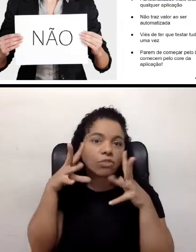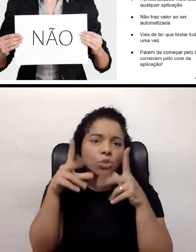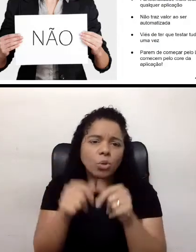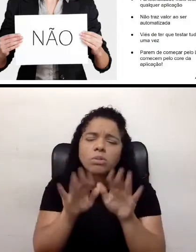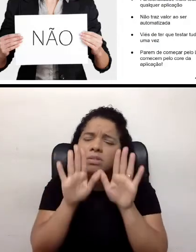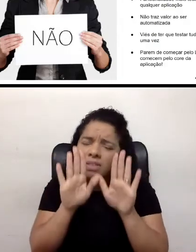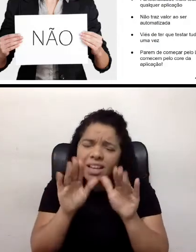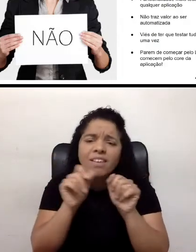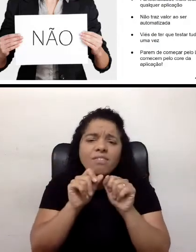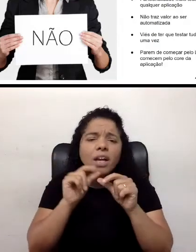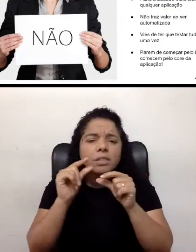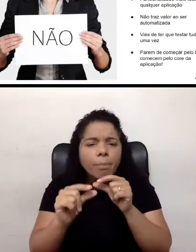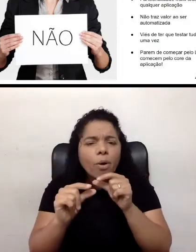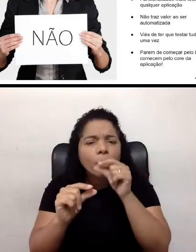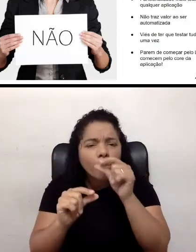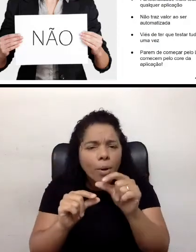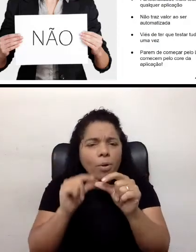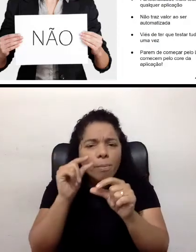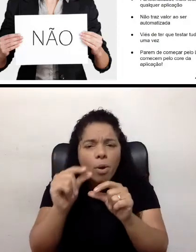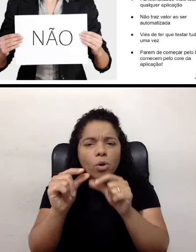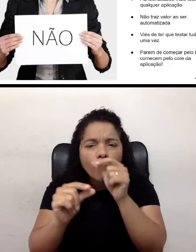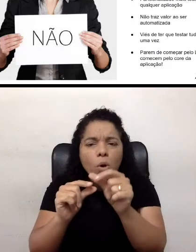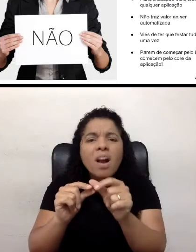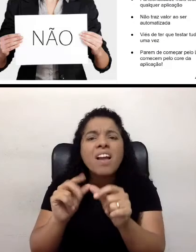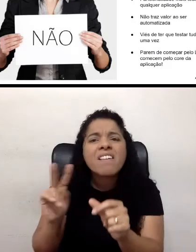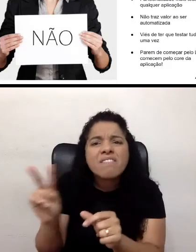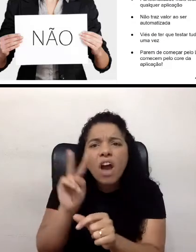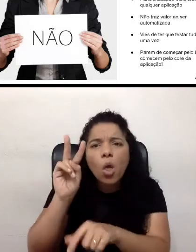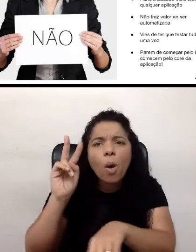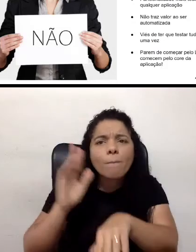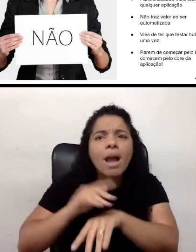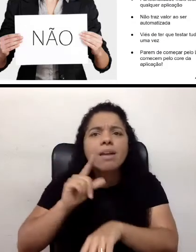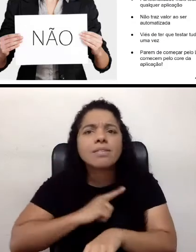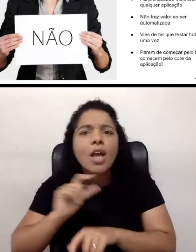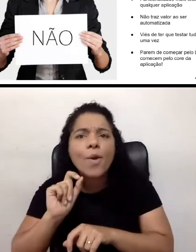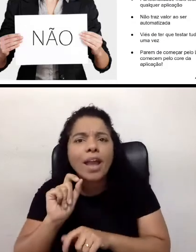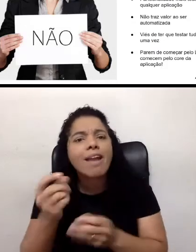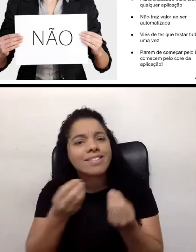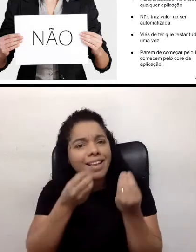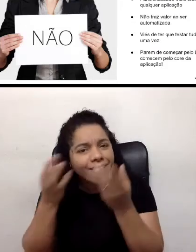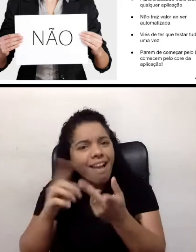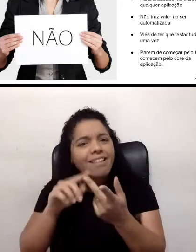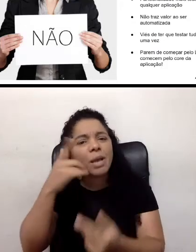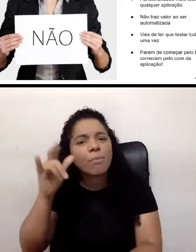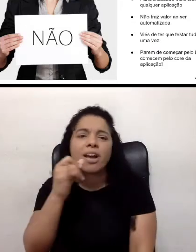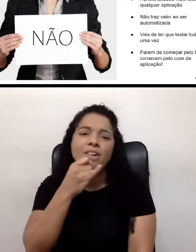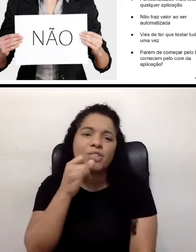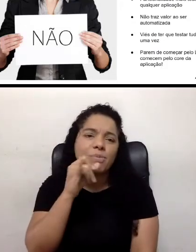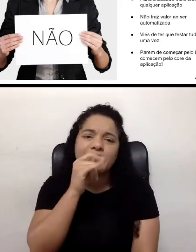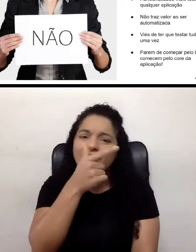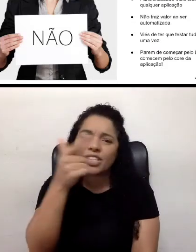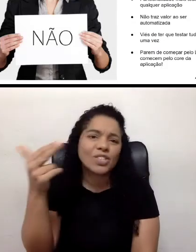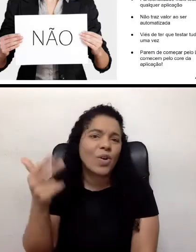aos poucos. Entrega valor para o que dá valor primeiro. Depois você automatiza o restante.